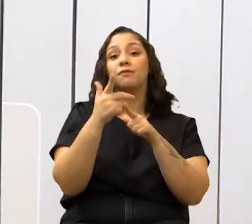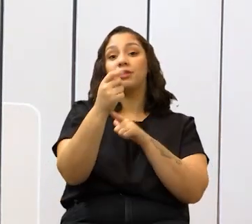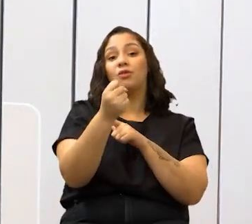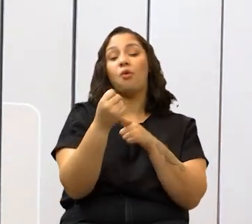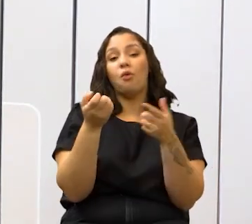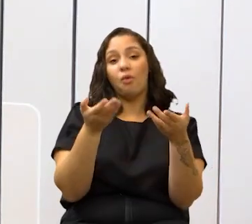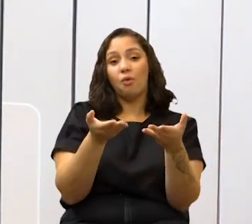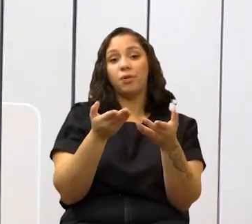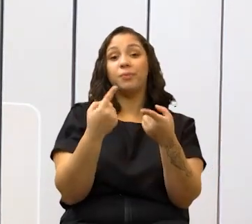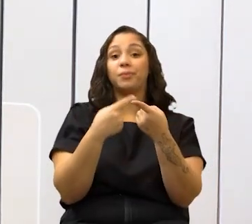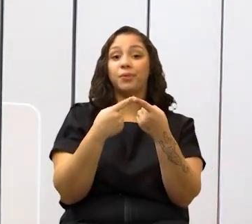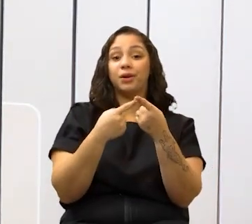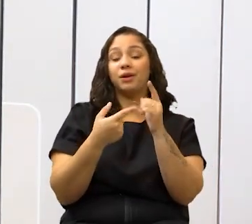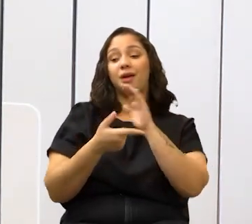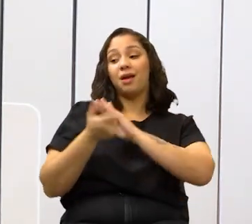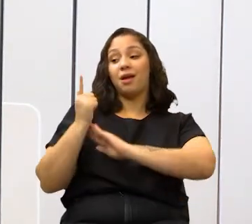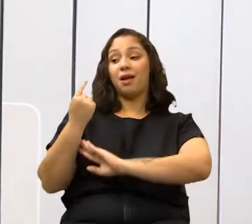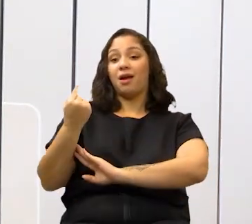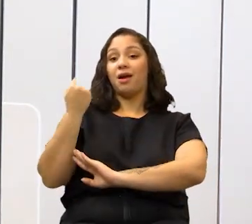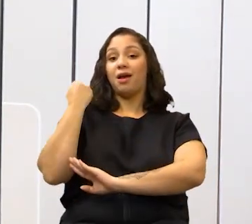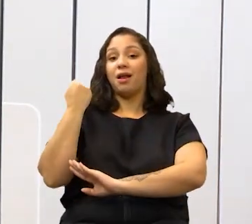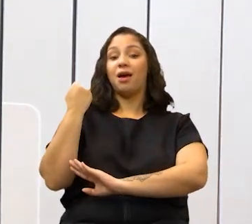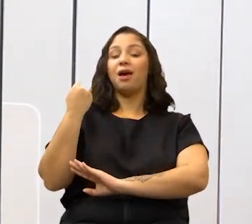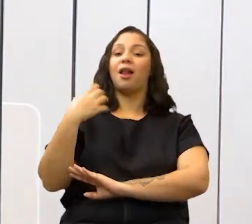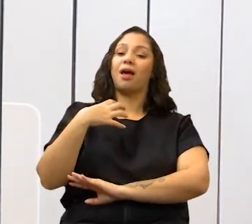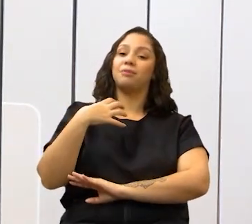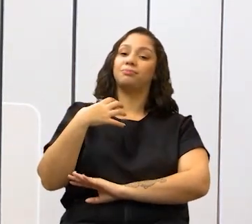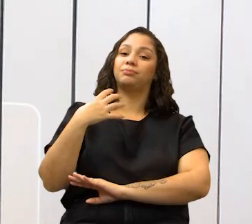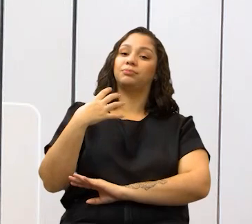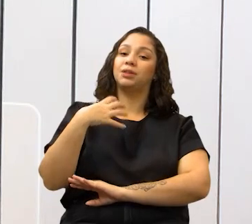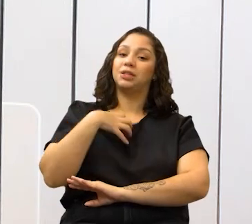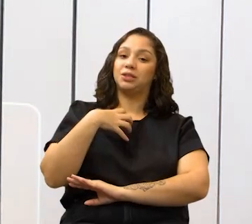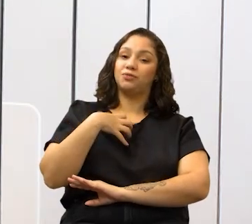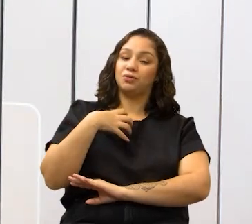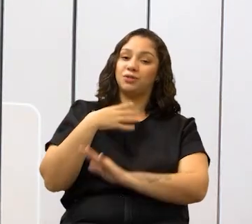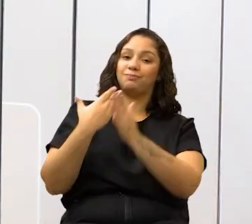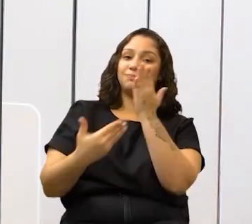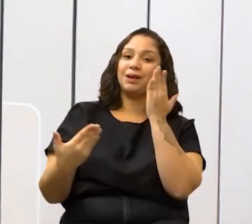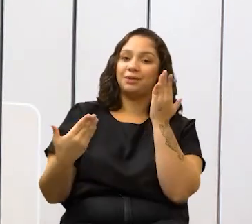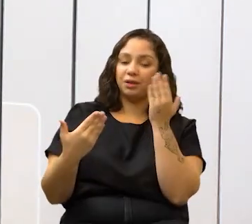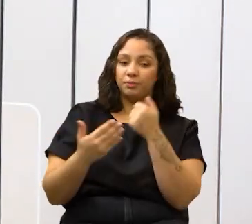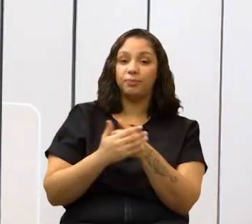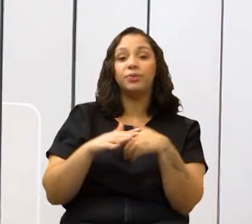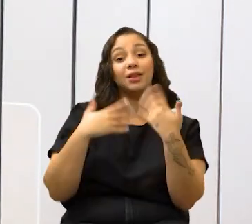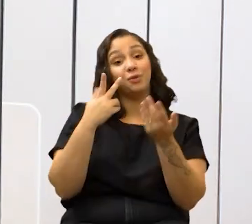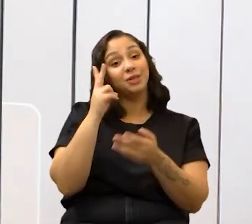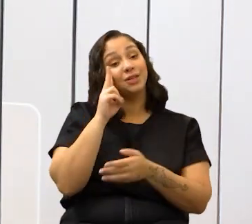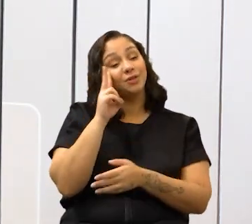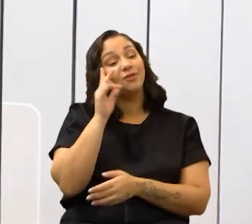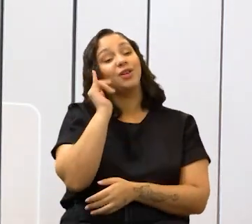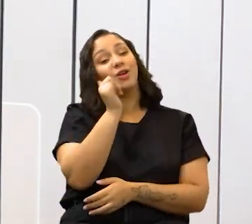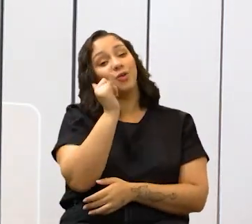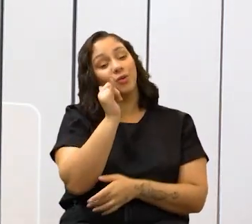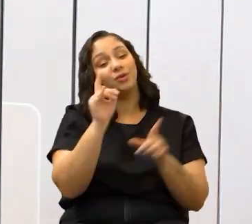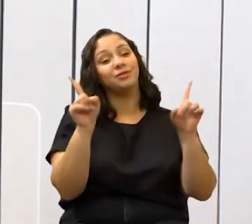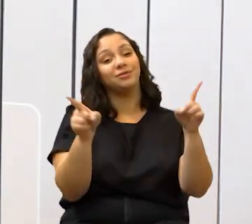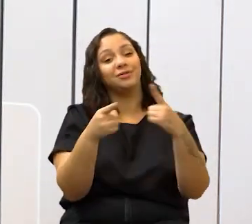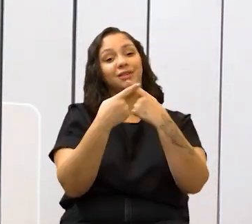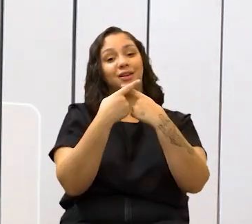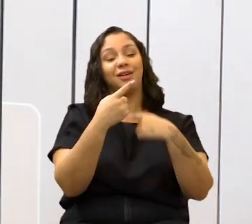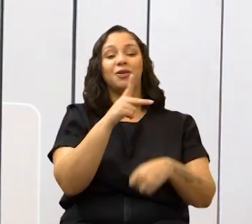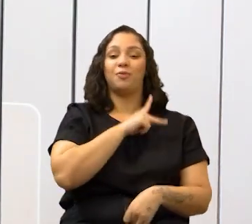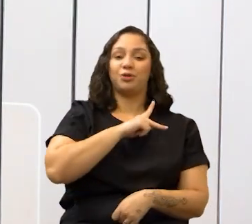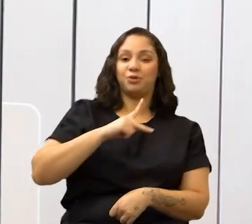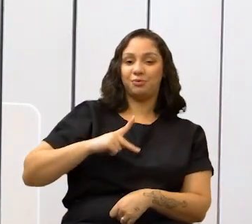vem derrota diante do Vitória lá em Salvador por 3-0. E claro que na segunda-feira a gente conta a história desta partida